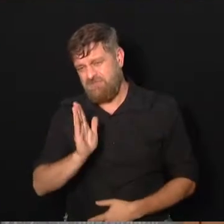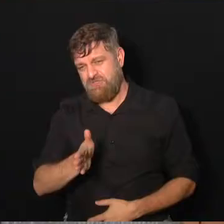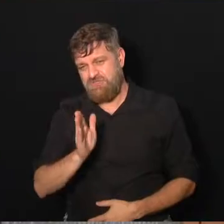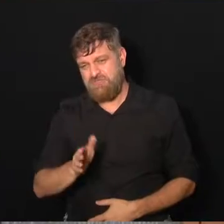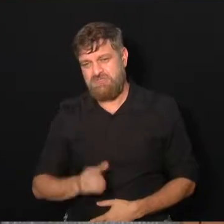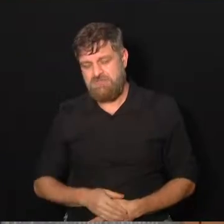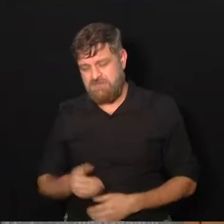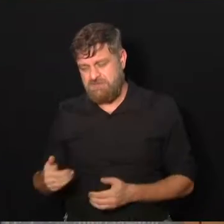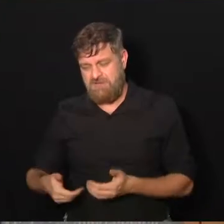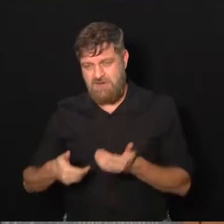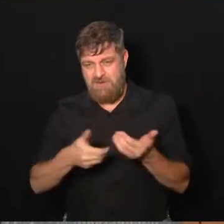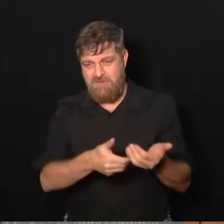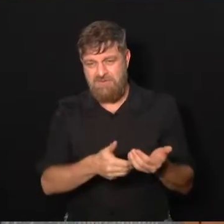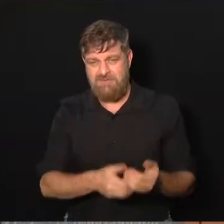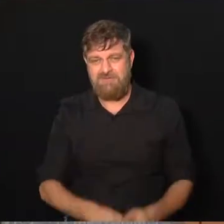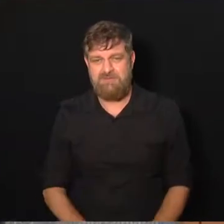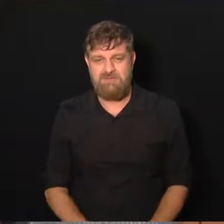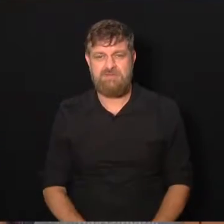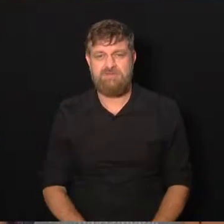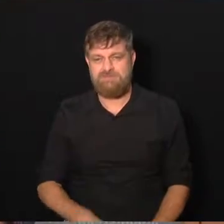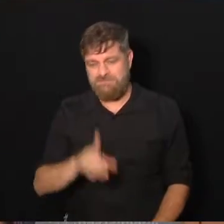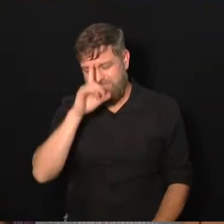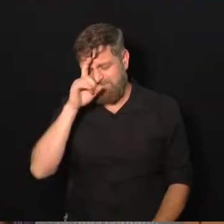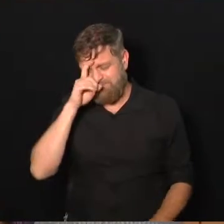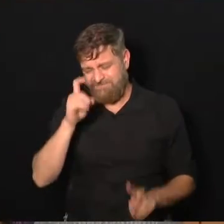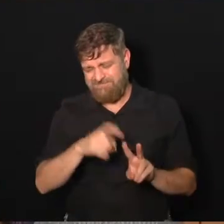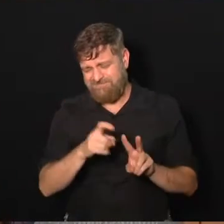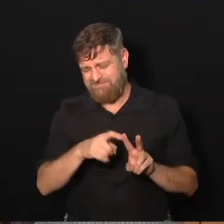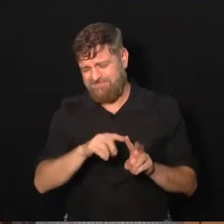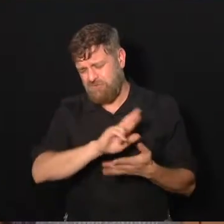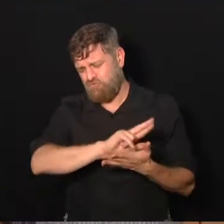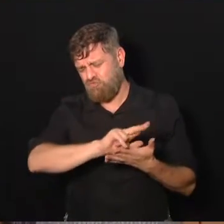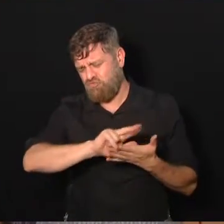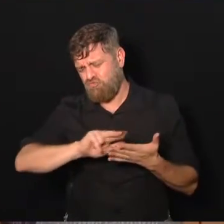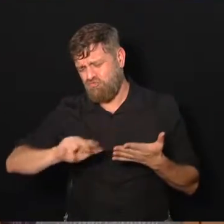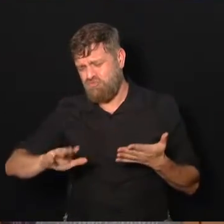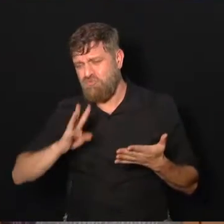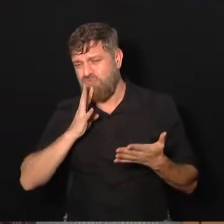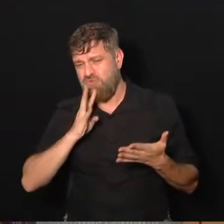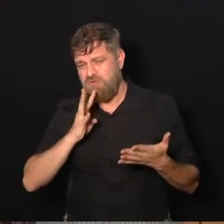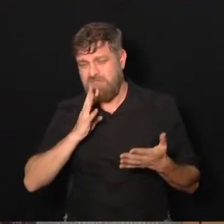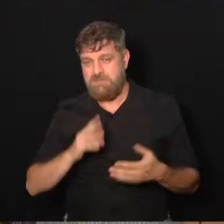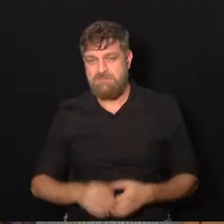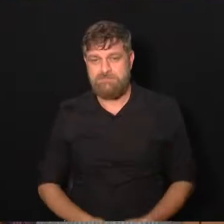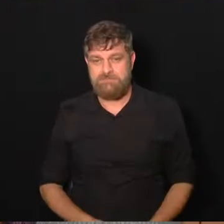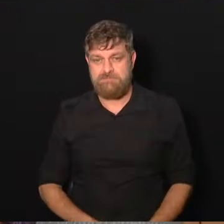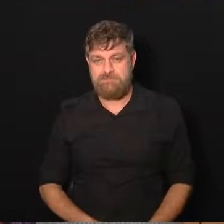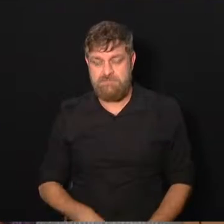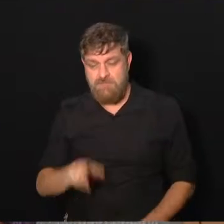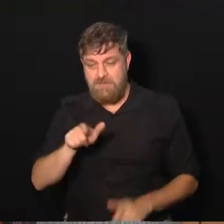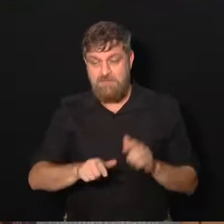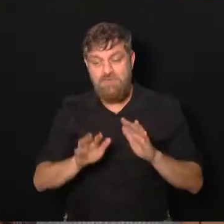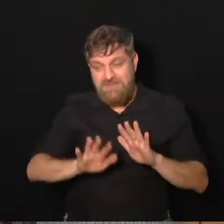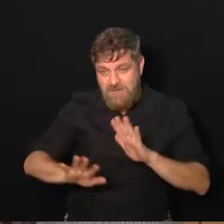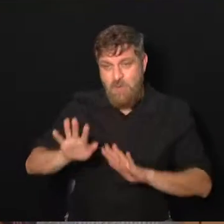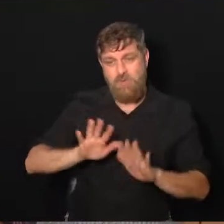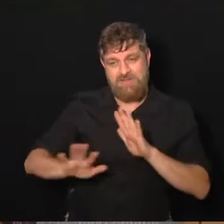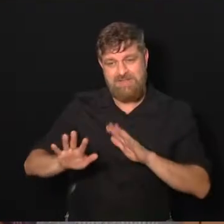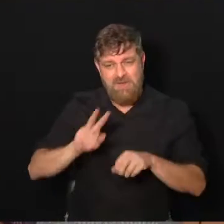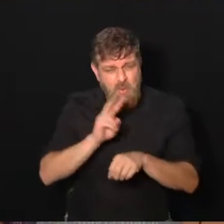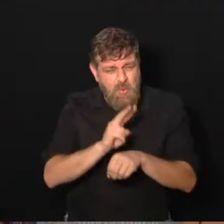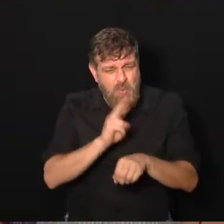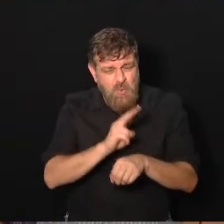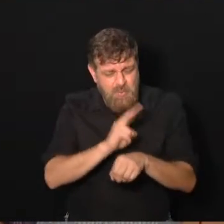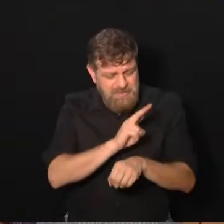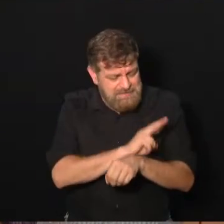internei animais em dezenas deles. No geral, as pessoas têm muito cuidado, as clínicas, o pessoal de clínica